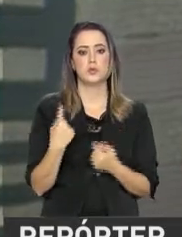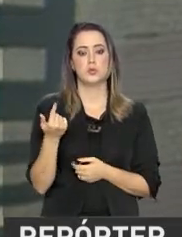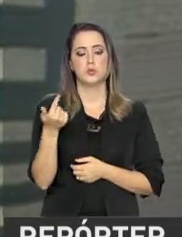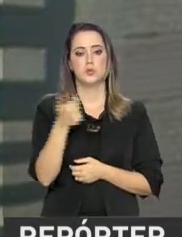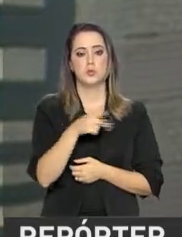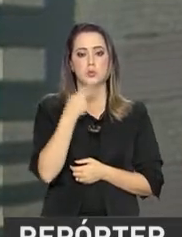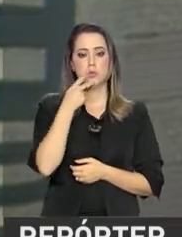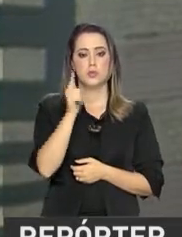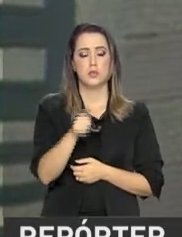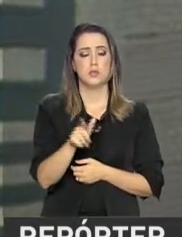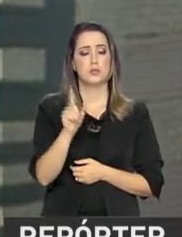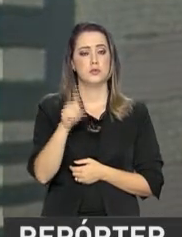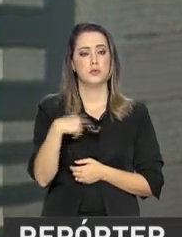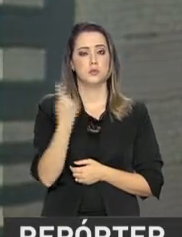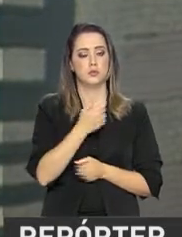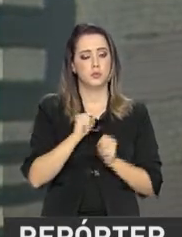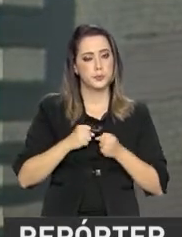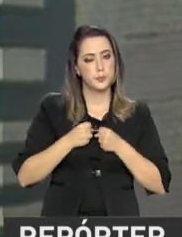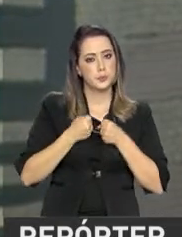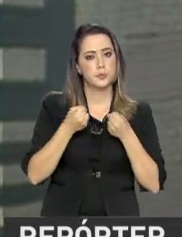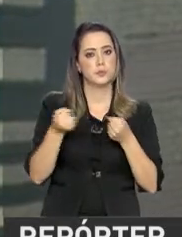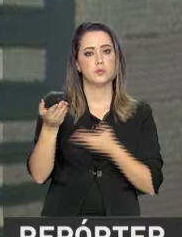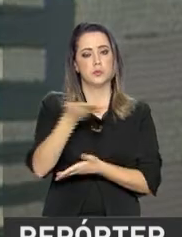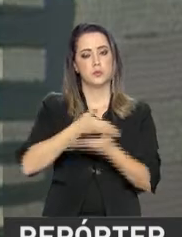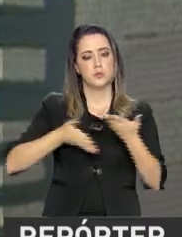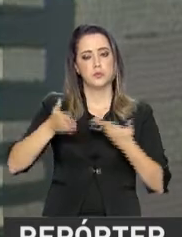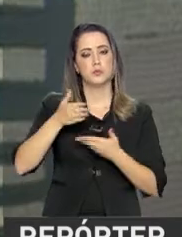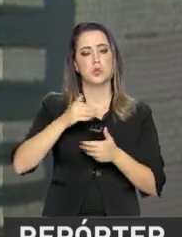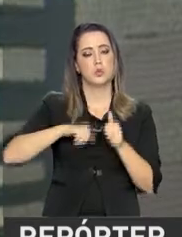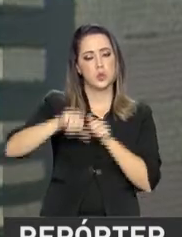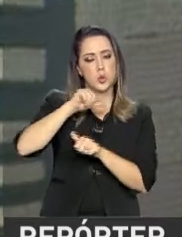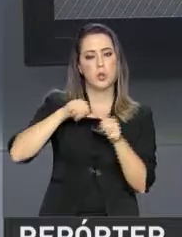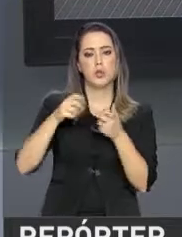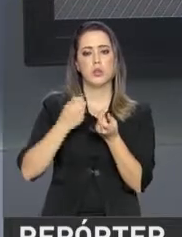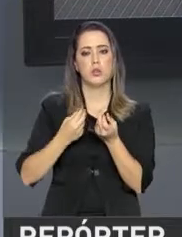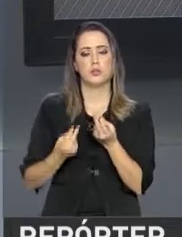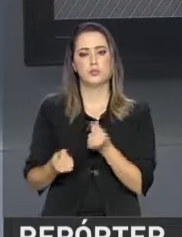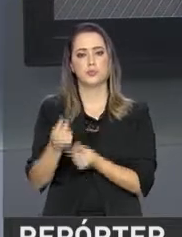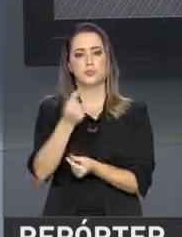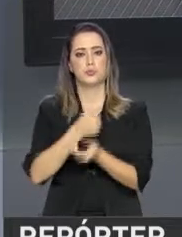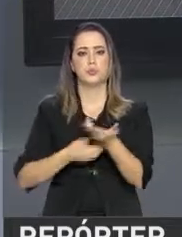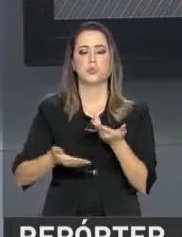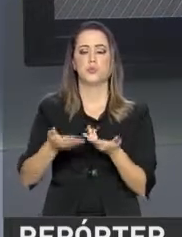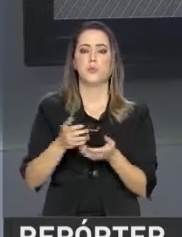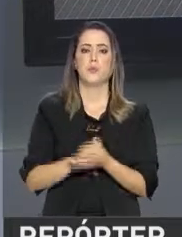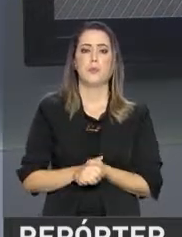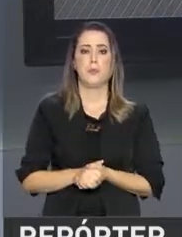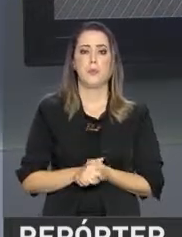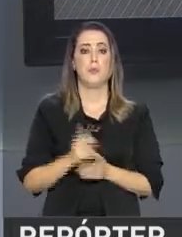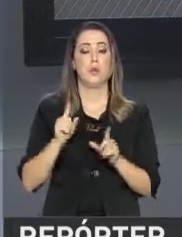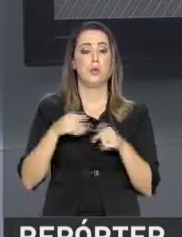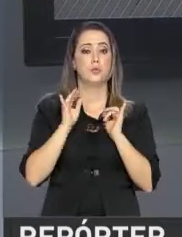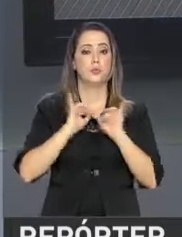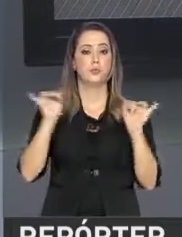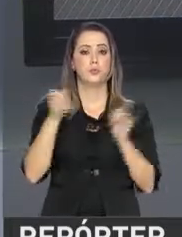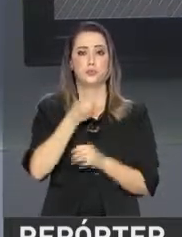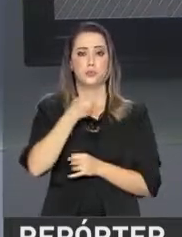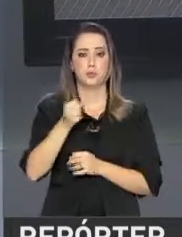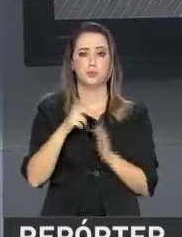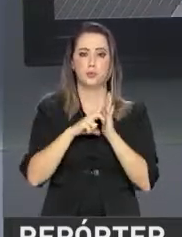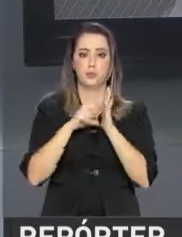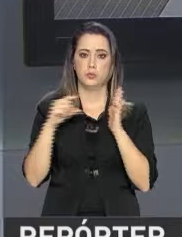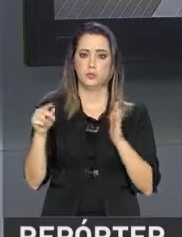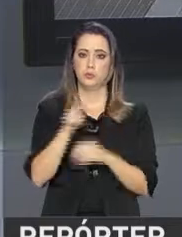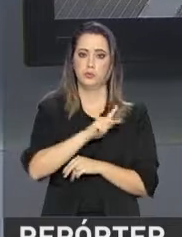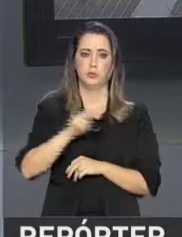uma vez dizendo nosso intenso intercâmbio econômico e durante declaração à imprensa no palácio